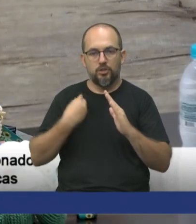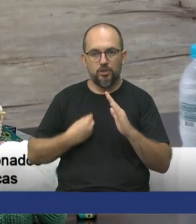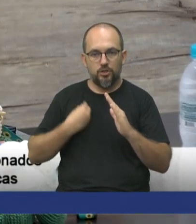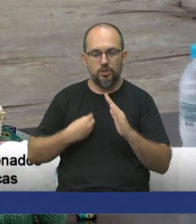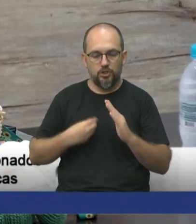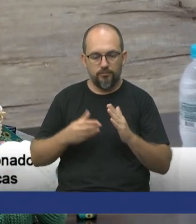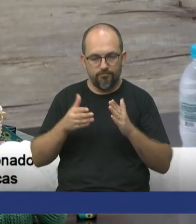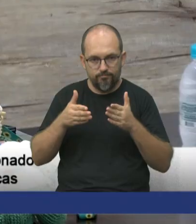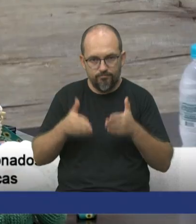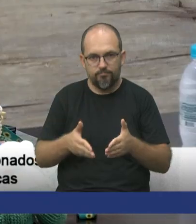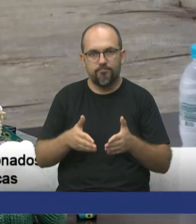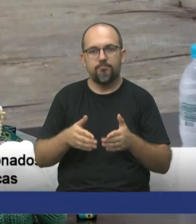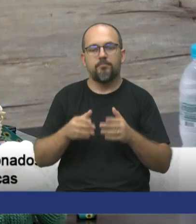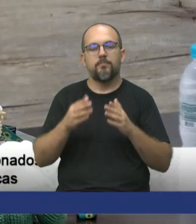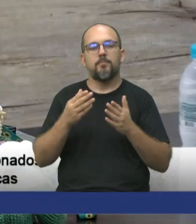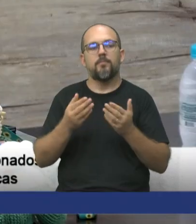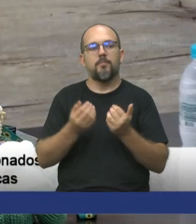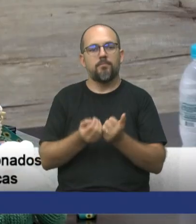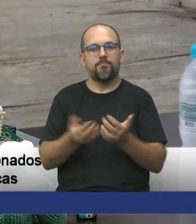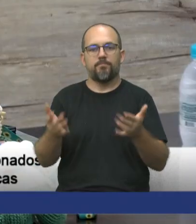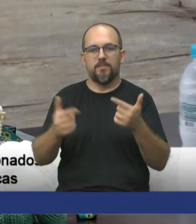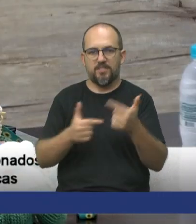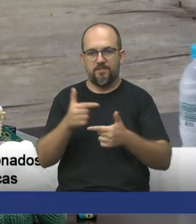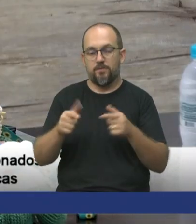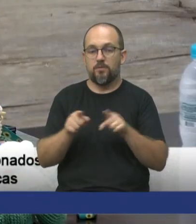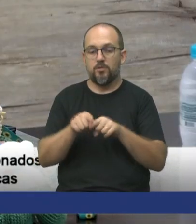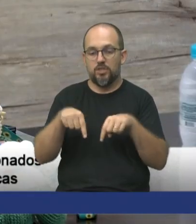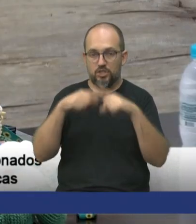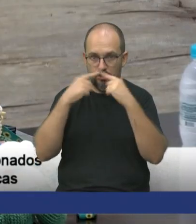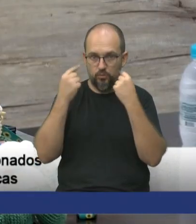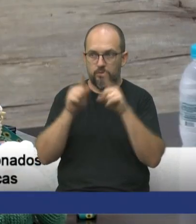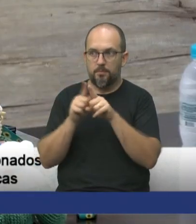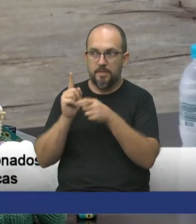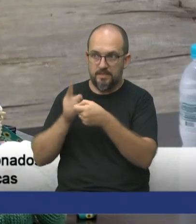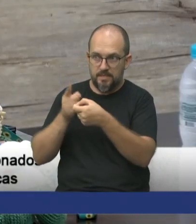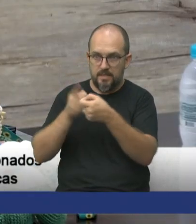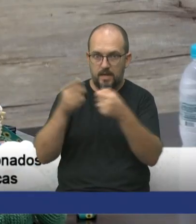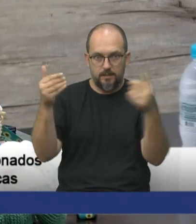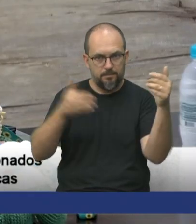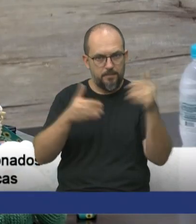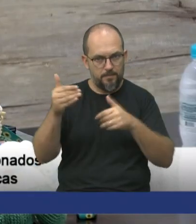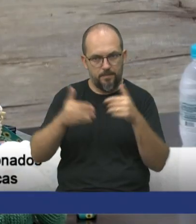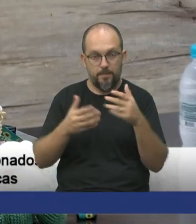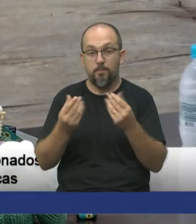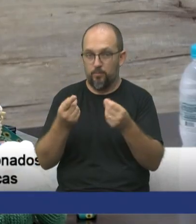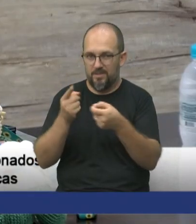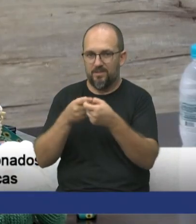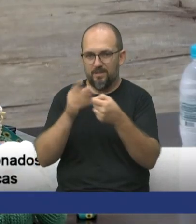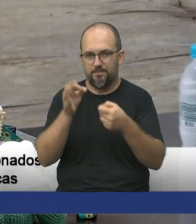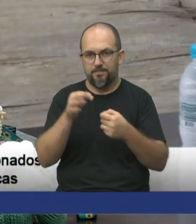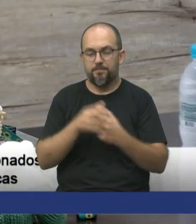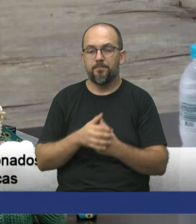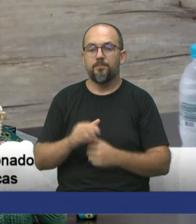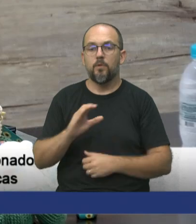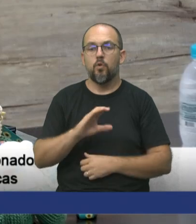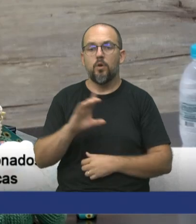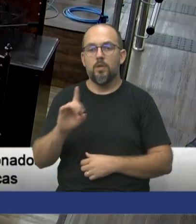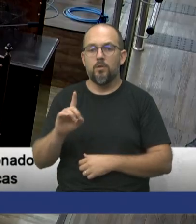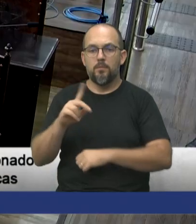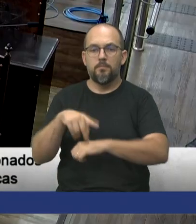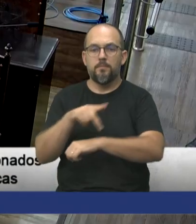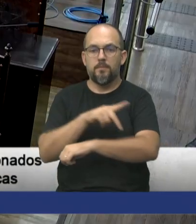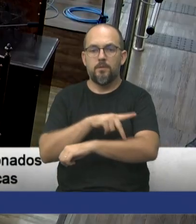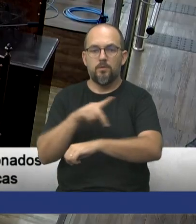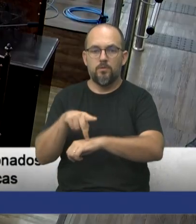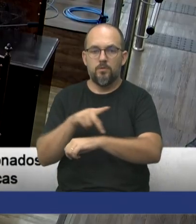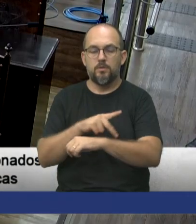jauenses e as pessoas da região, porque tem muita gente da região também, né? Da coordenadora pedagógica da PAI, que está sempre aqui com a